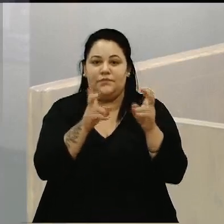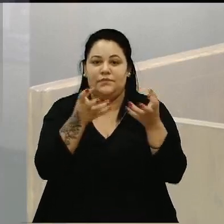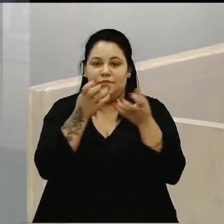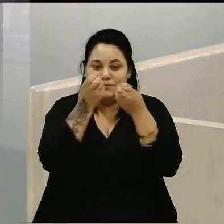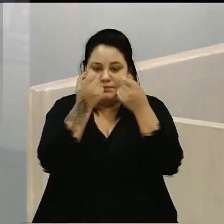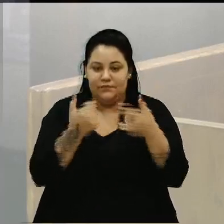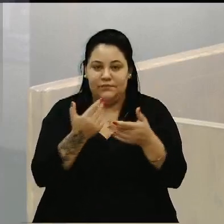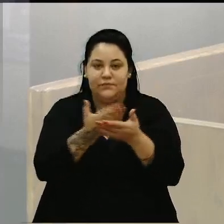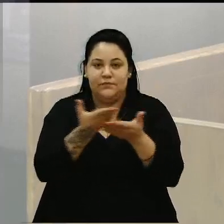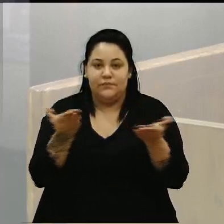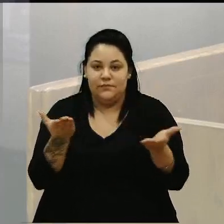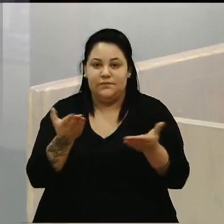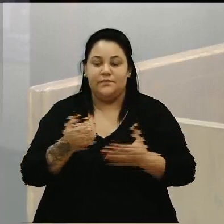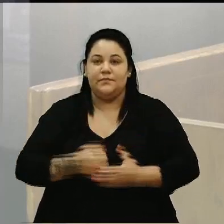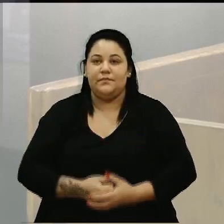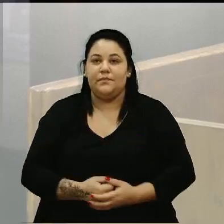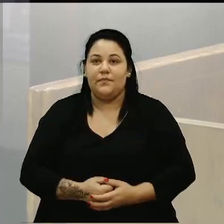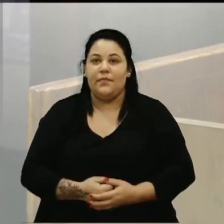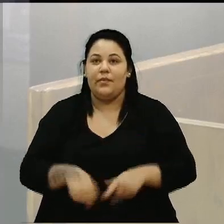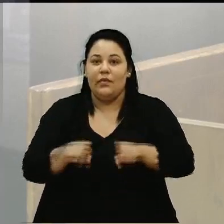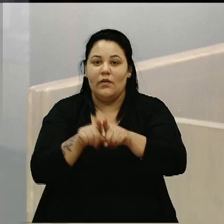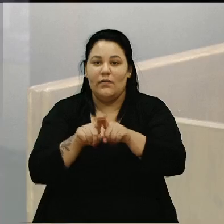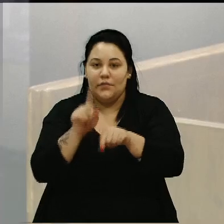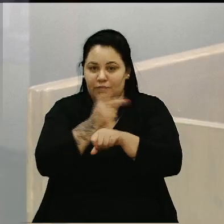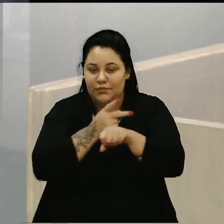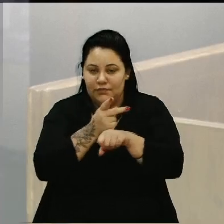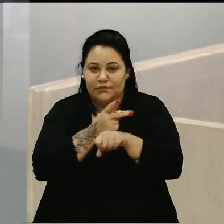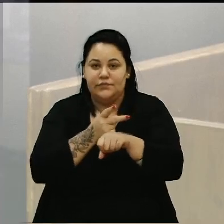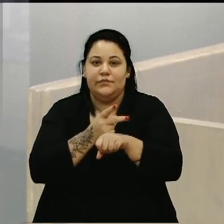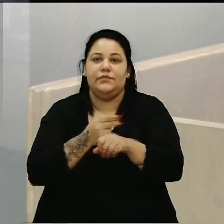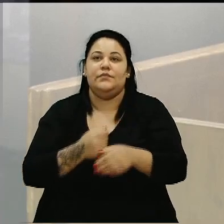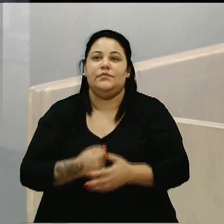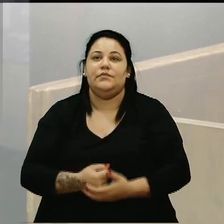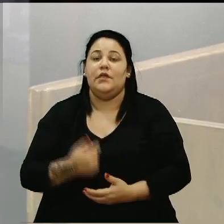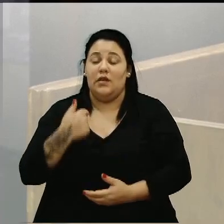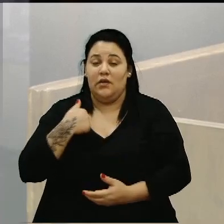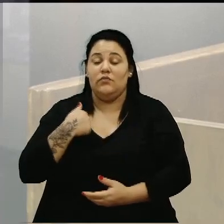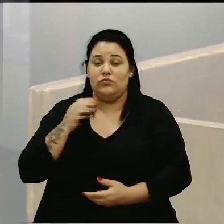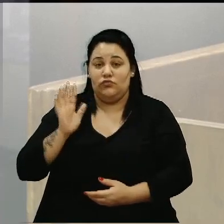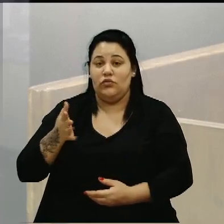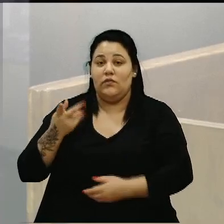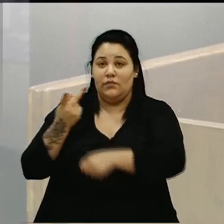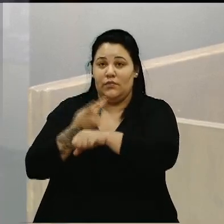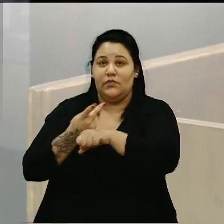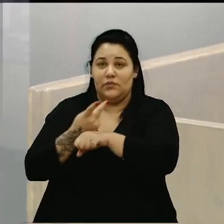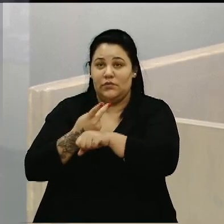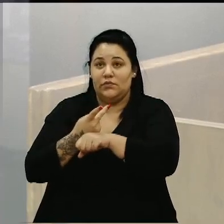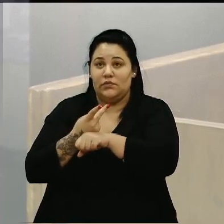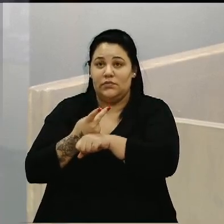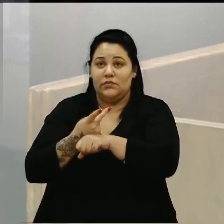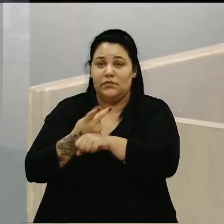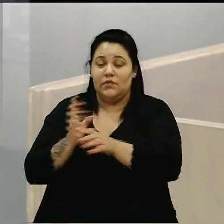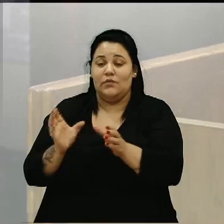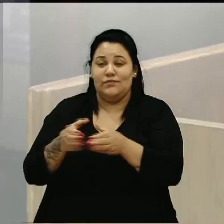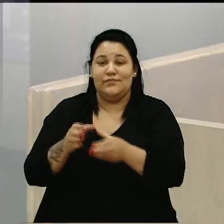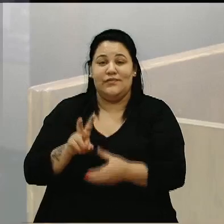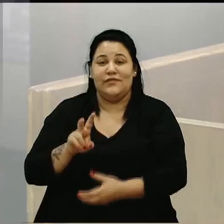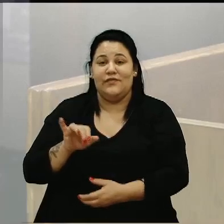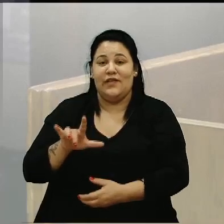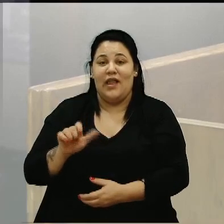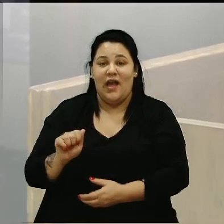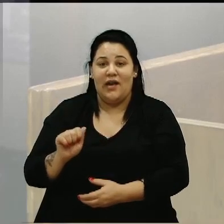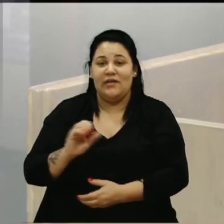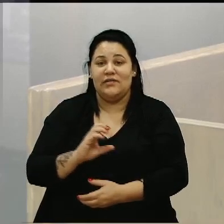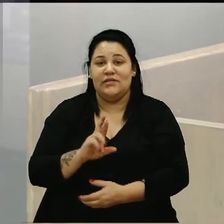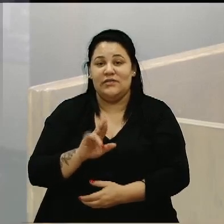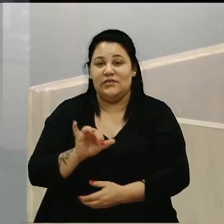senhoras também foram procurados. Eu fui procurada para o pessoal de Vila Cristina e o